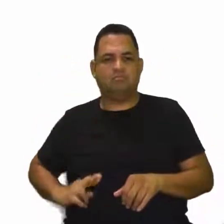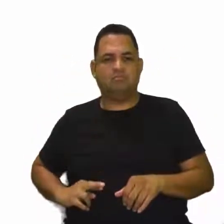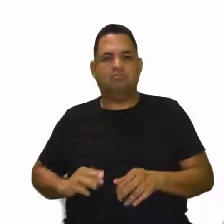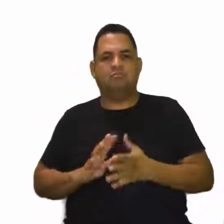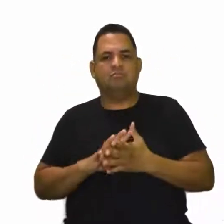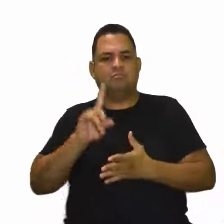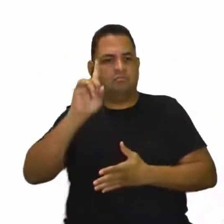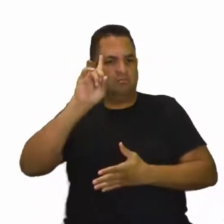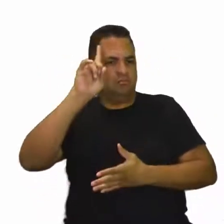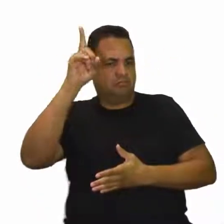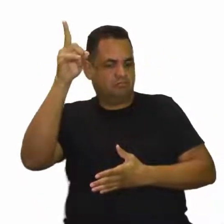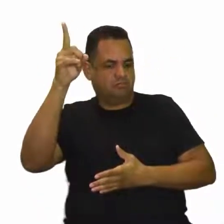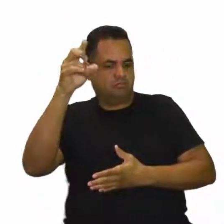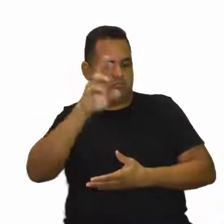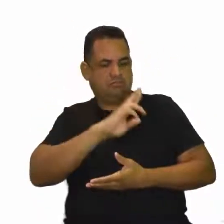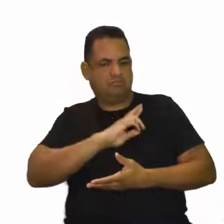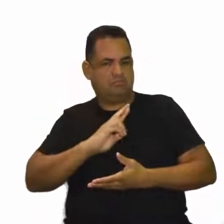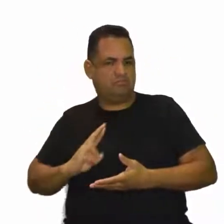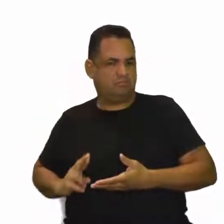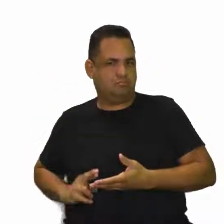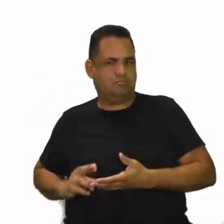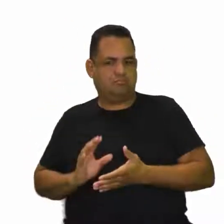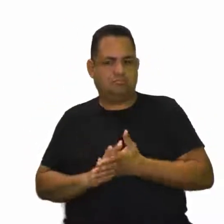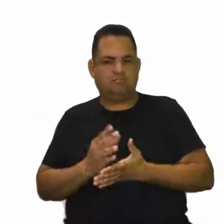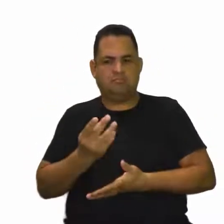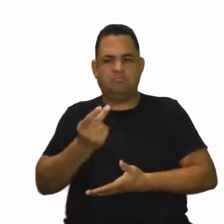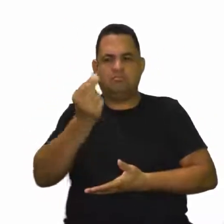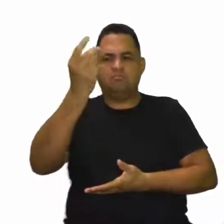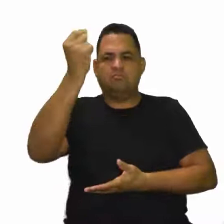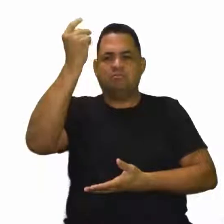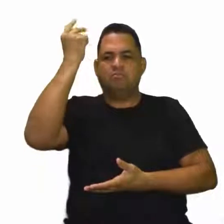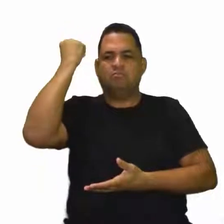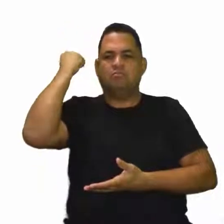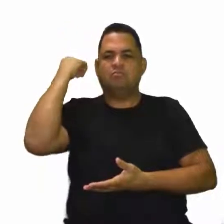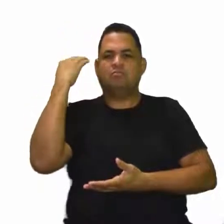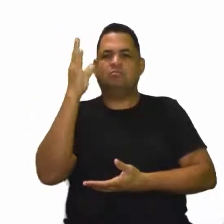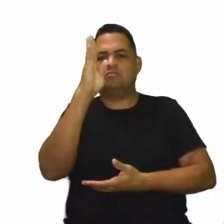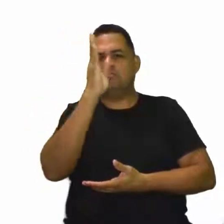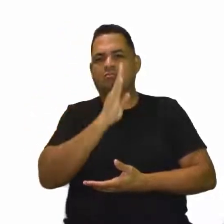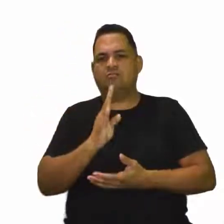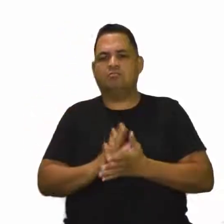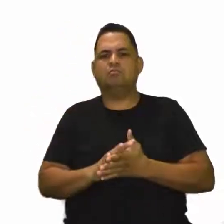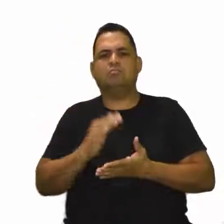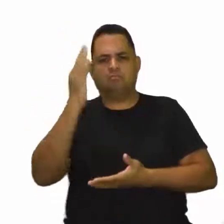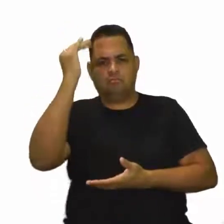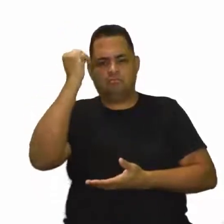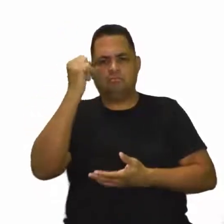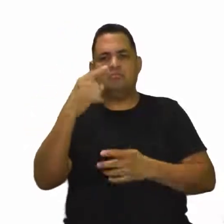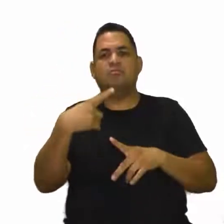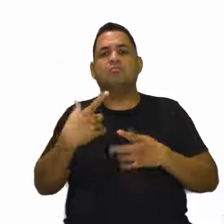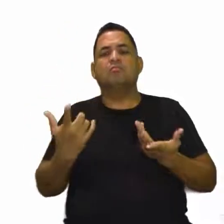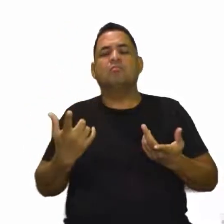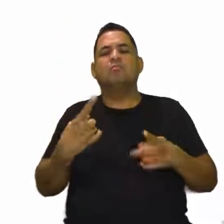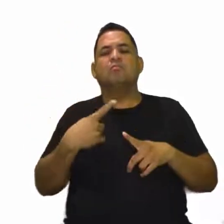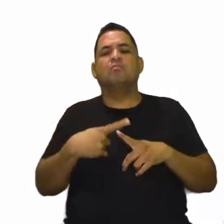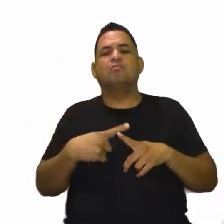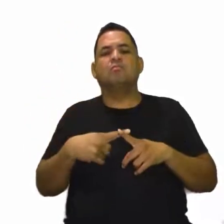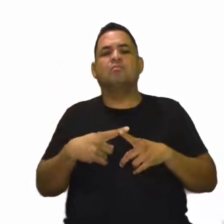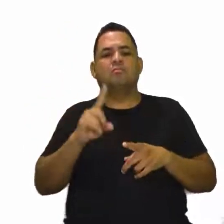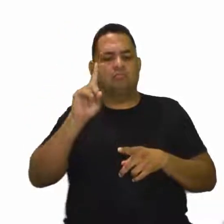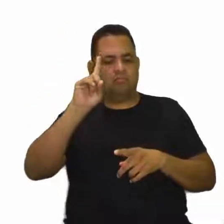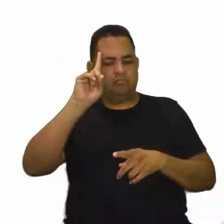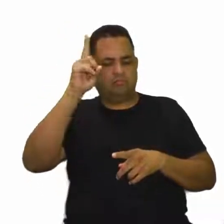a ideia republicana, ela é muito mais antiga no Brasil. Sabiam? Pois é, porque essa